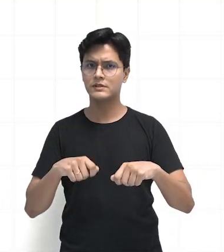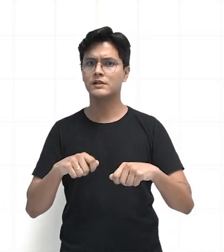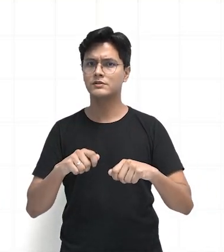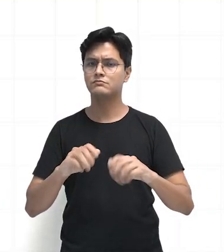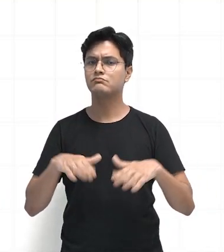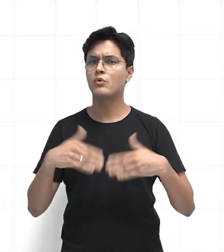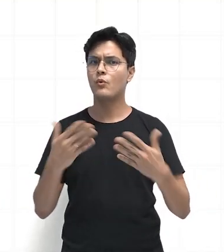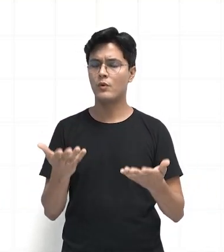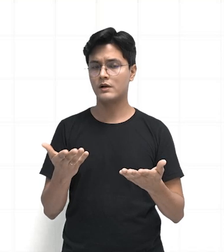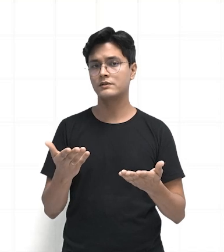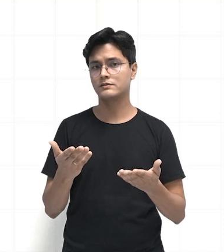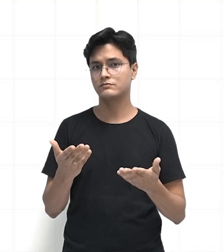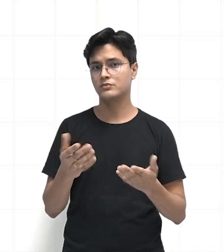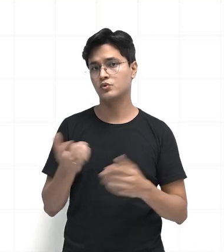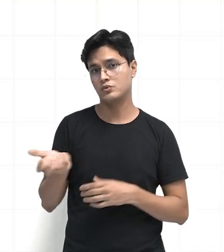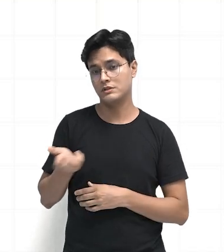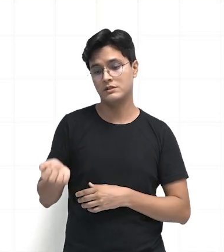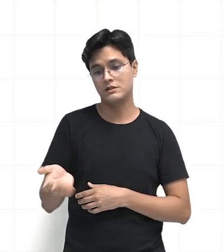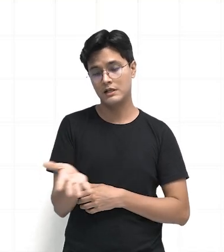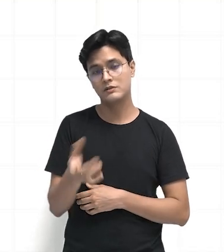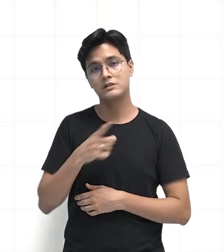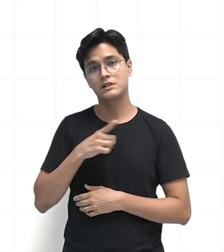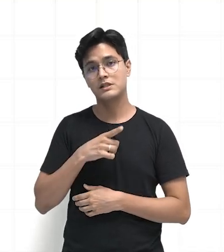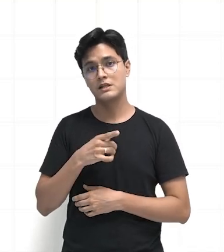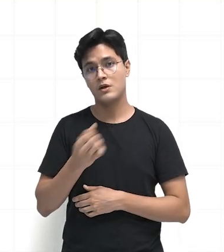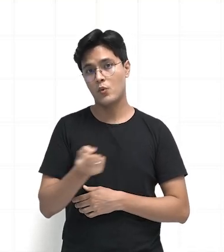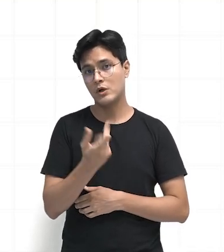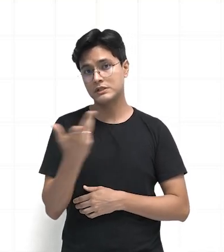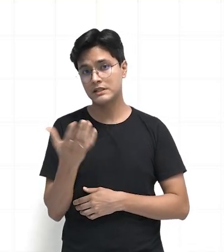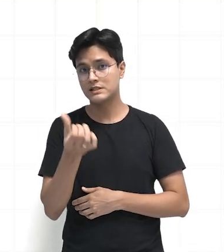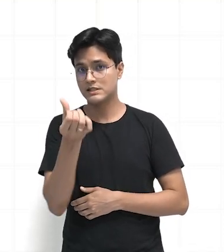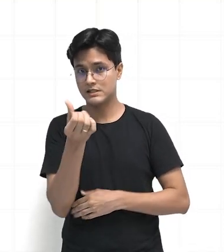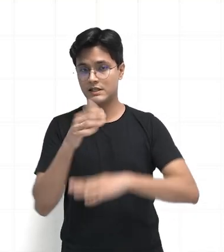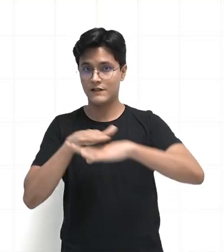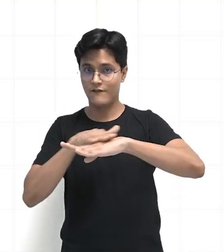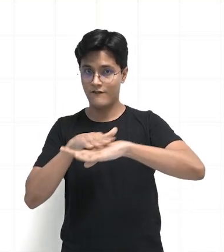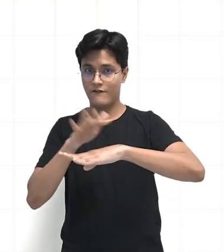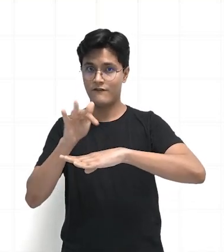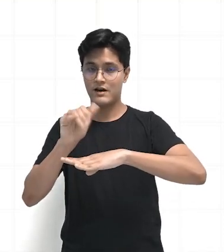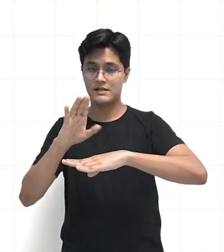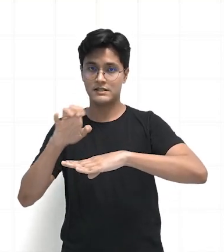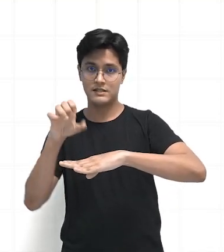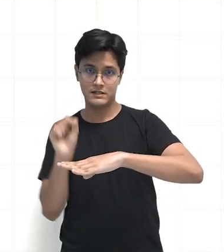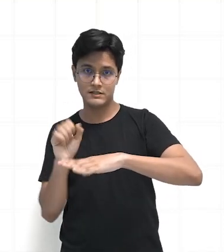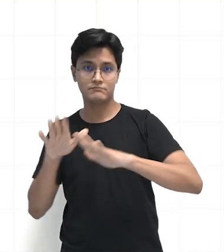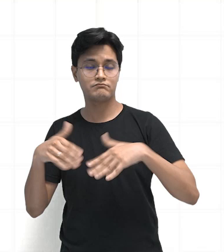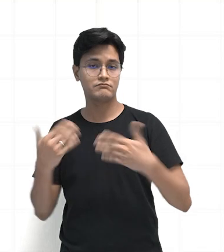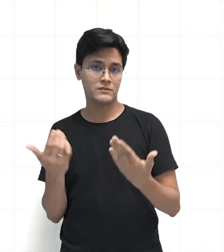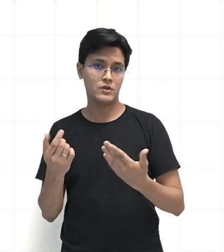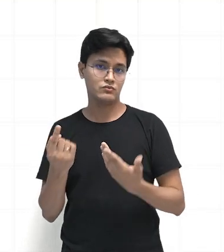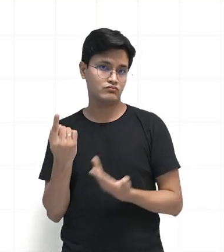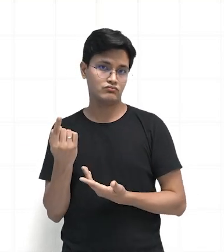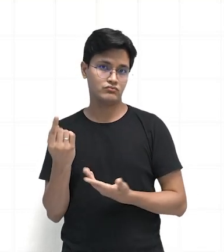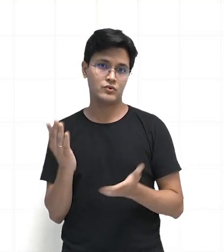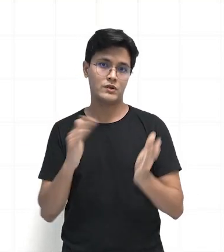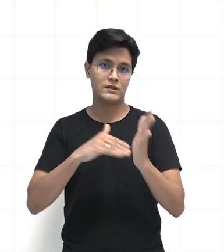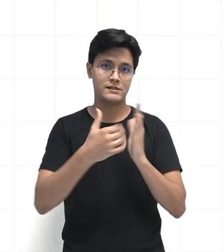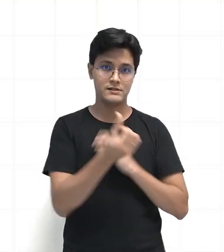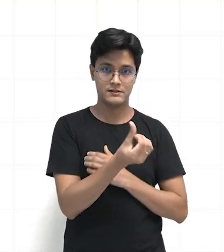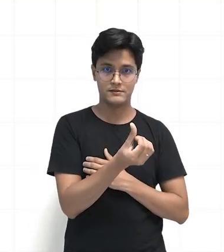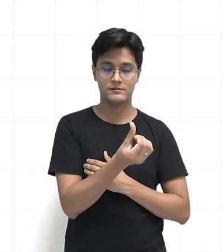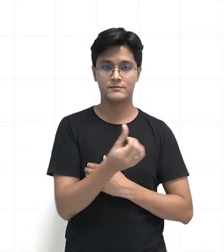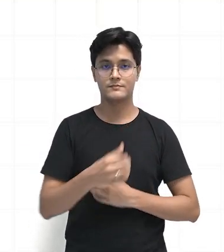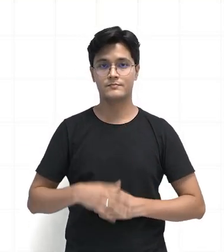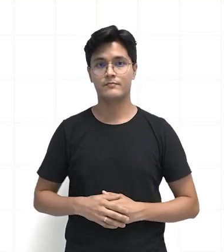chances de um dado? Um dado tem 6 faces, ou seja, qualquer uma das 6, certo? Do número 1 até o número